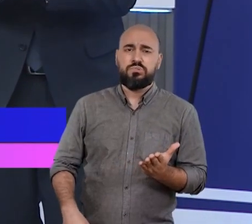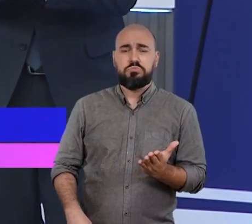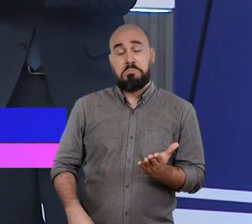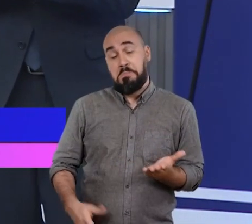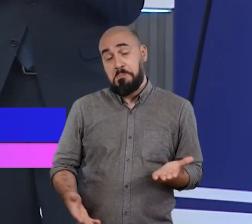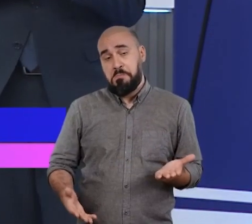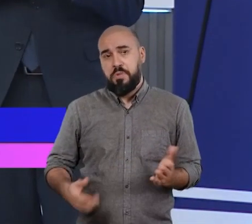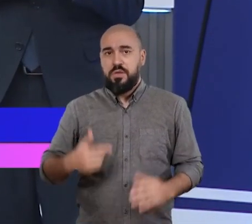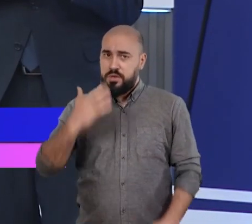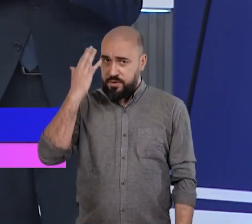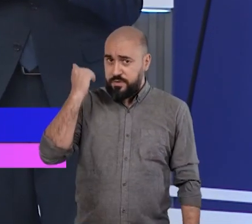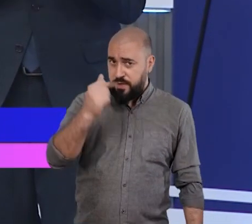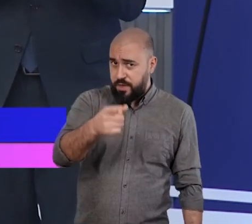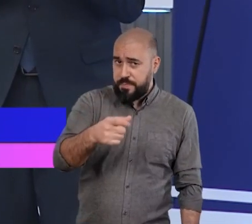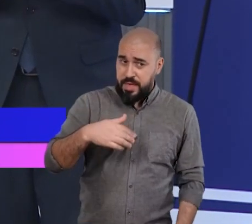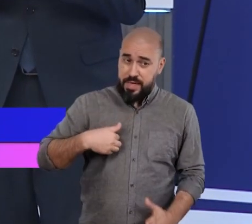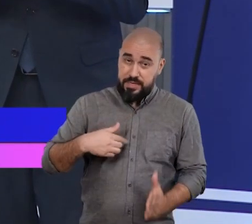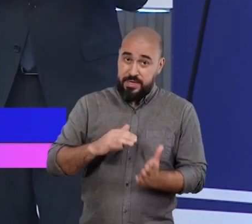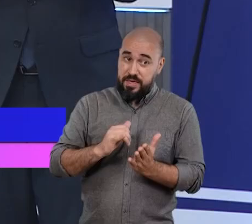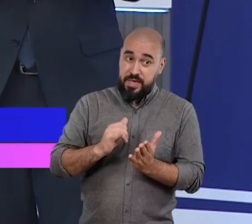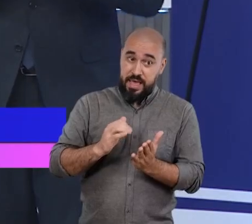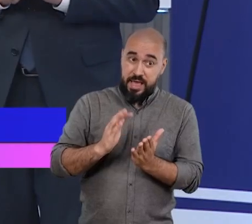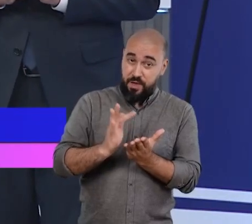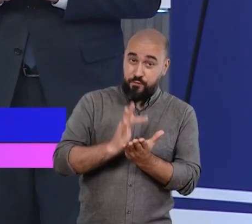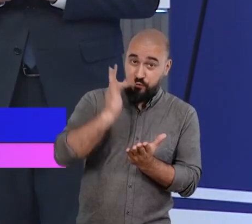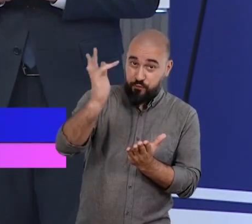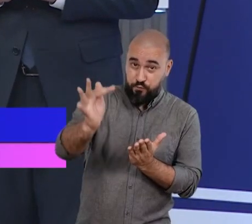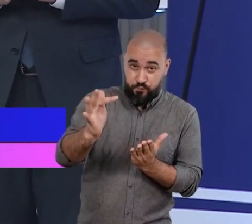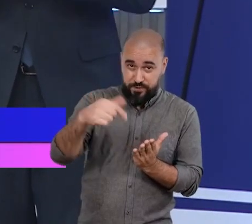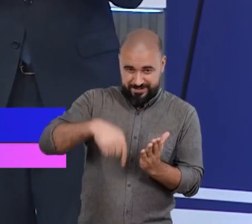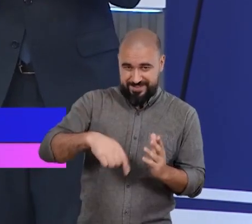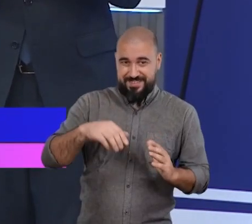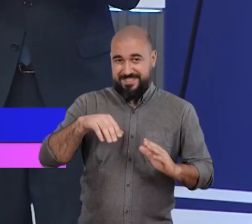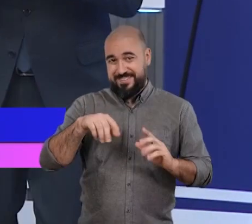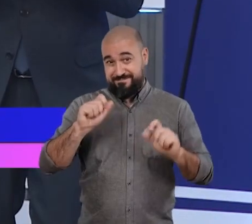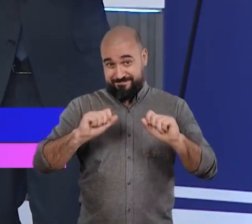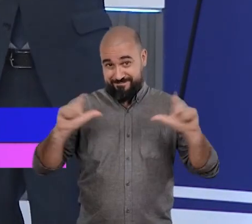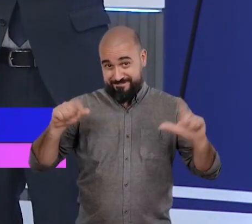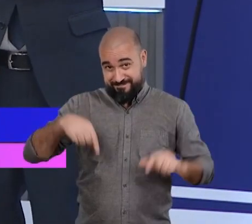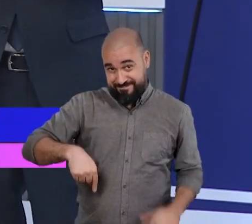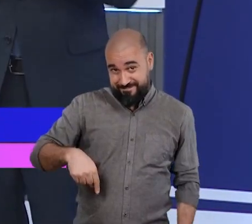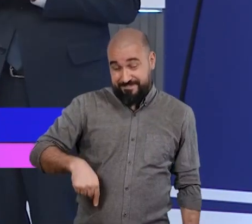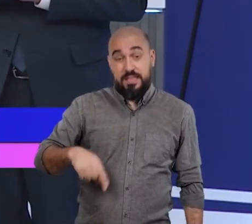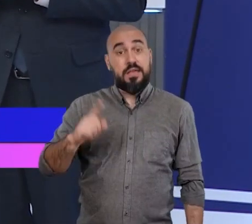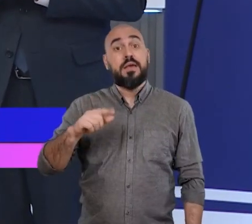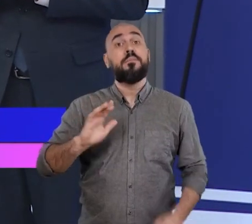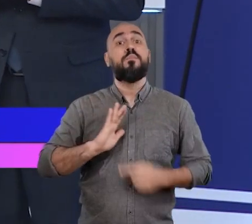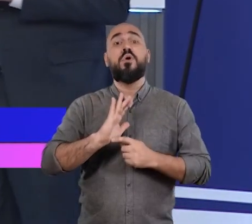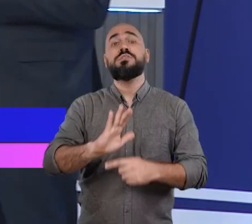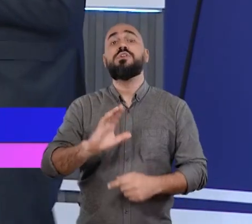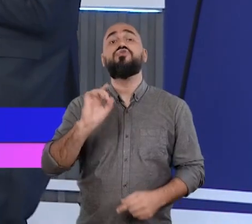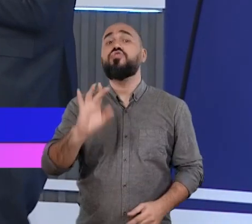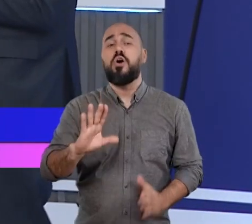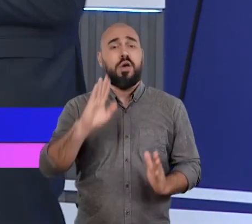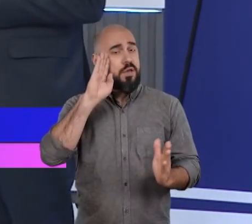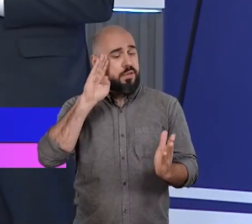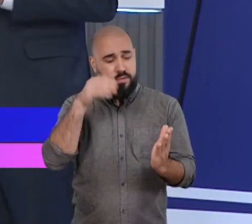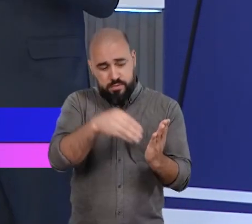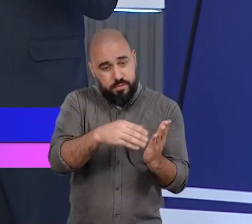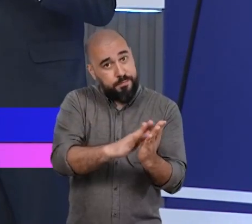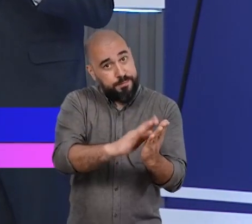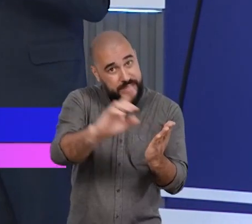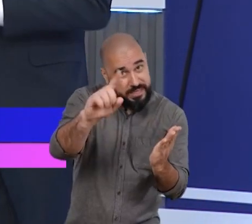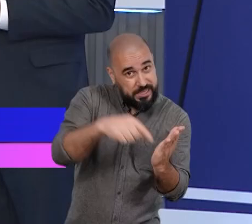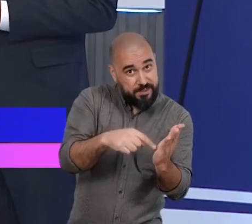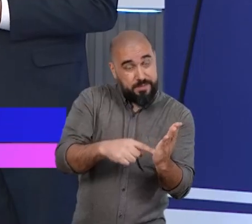no Arena do Futuro, eu já falei para vocês no começo do programa, tudo começa na palavra, eu tenho que saber o que é que a palavra diz. Então, venha comigo a